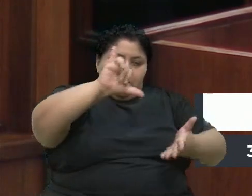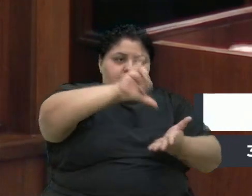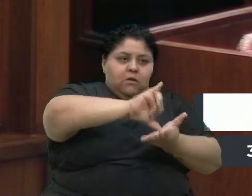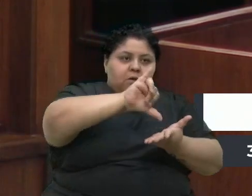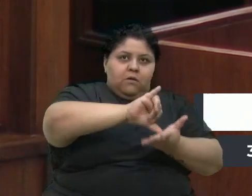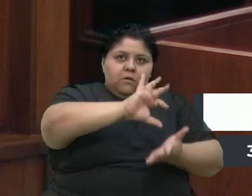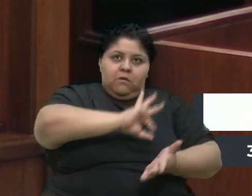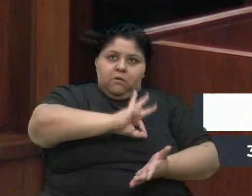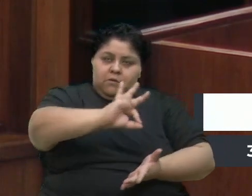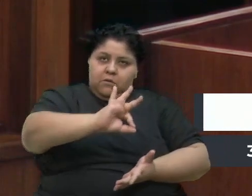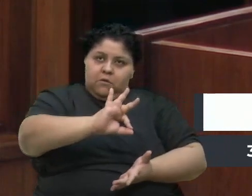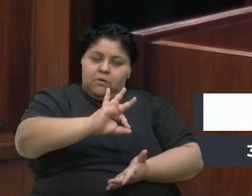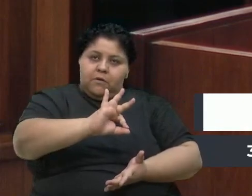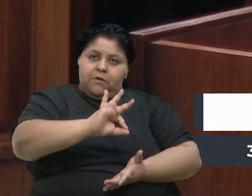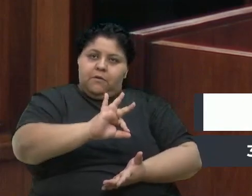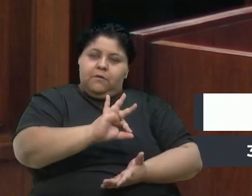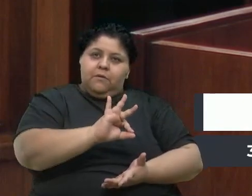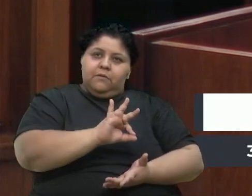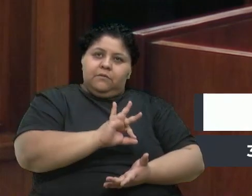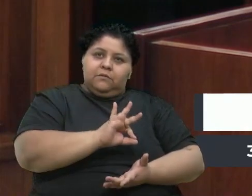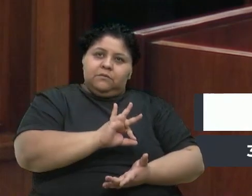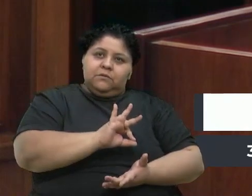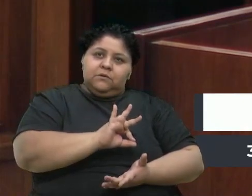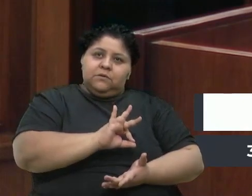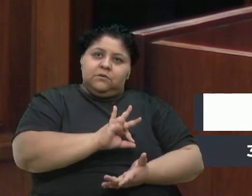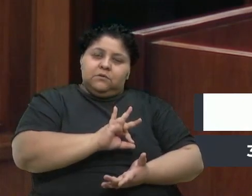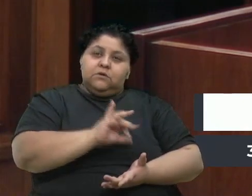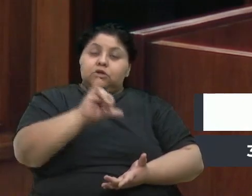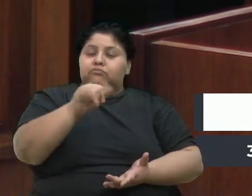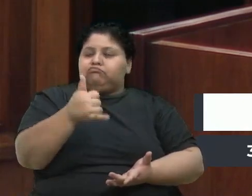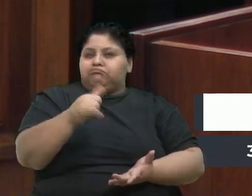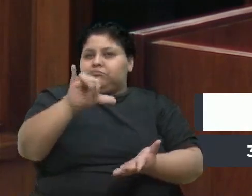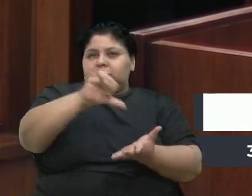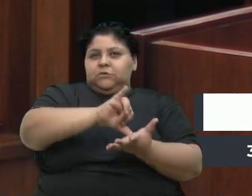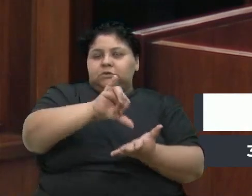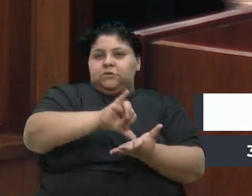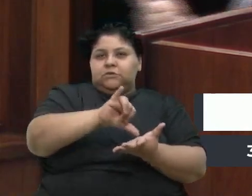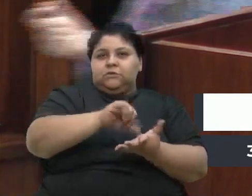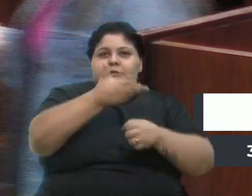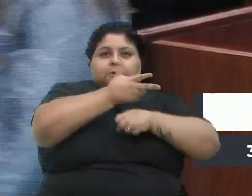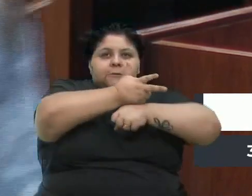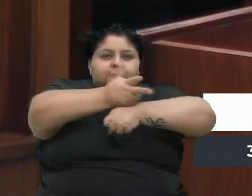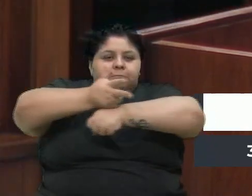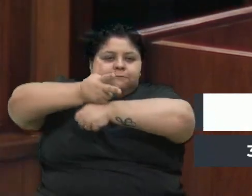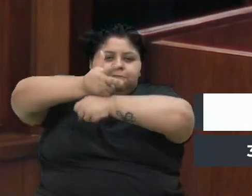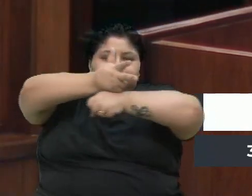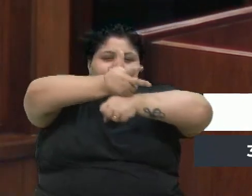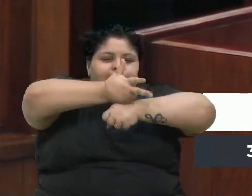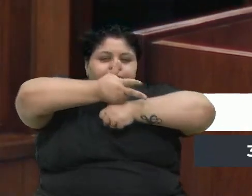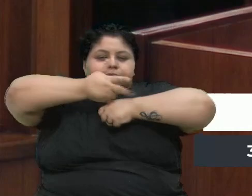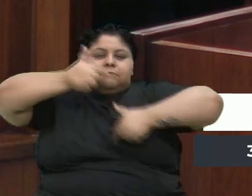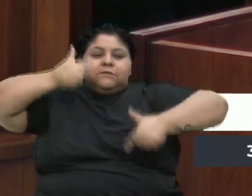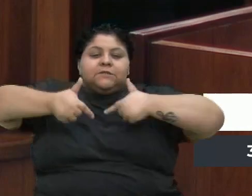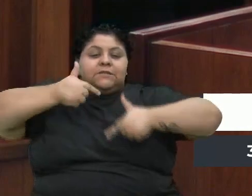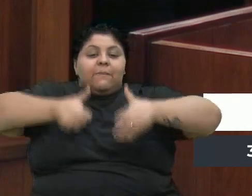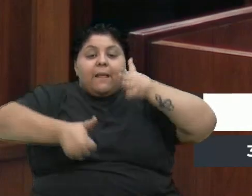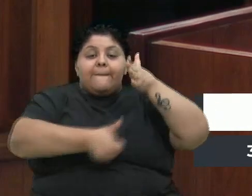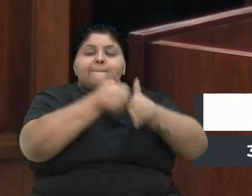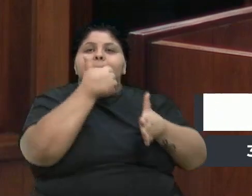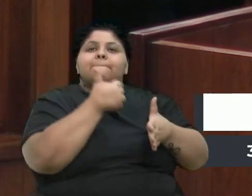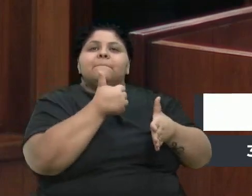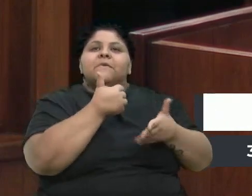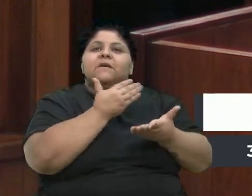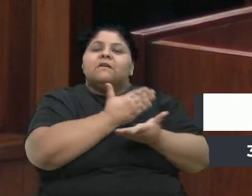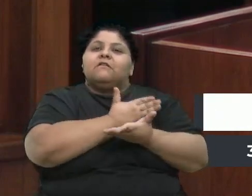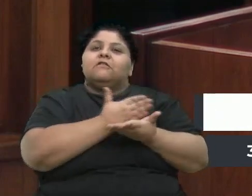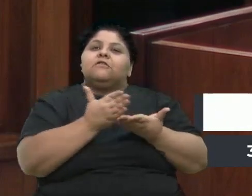policiamento, né, ostensivo, de uma central de vídeo monitoramento que vai trabalhar e vai trabalhar melhor. A partir do